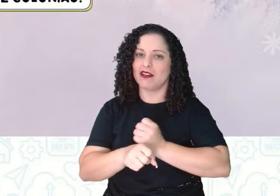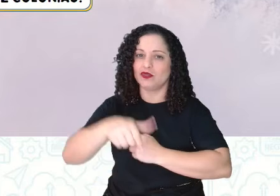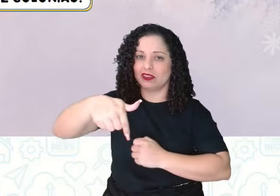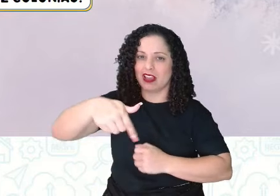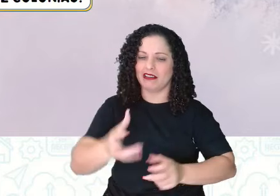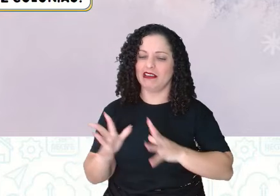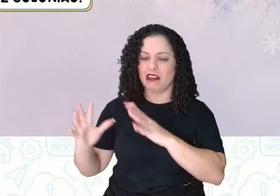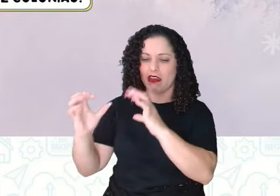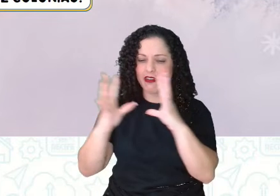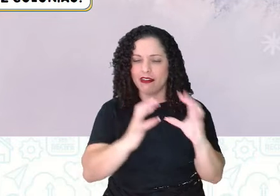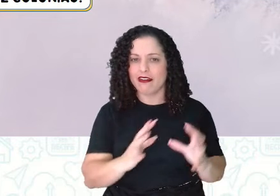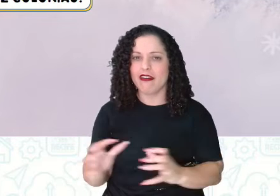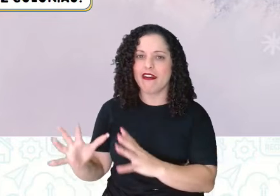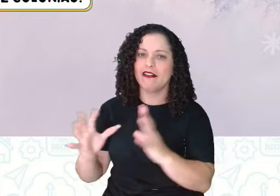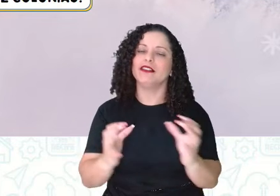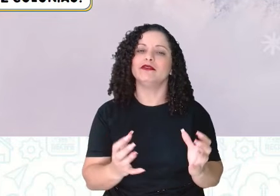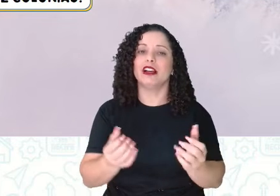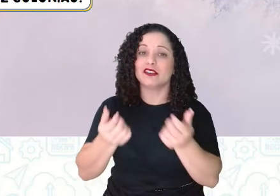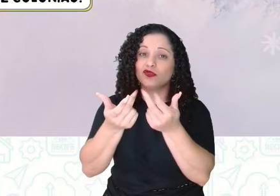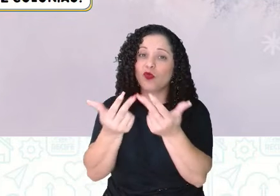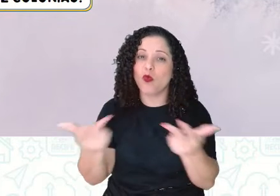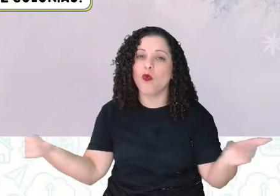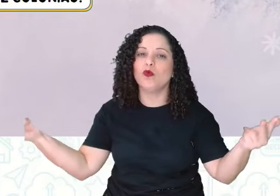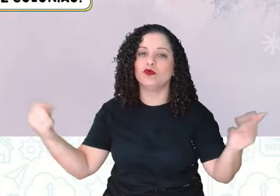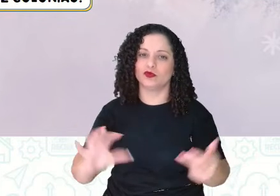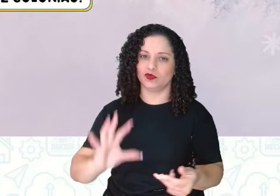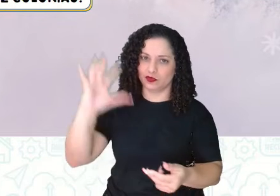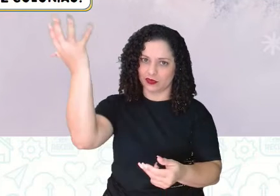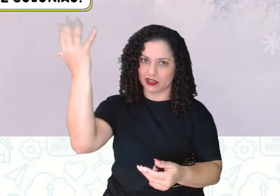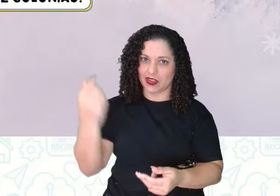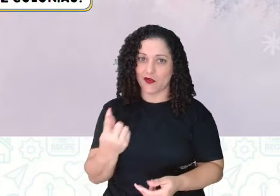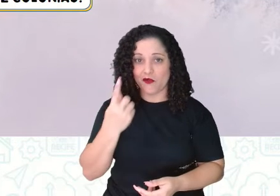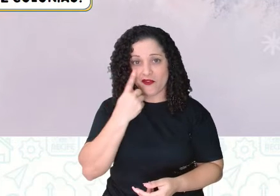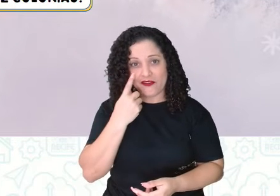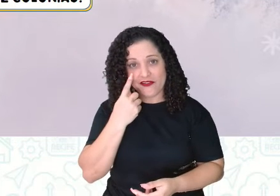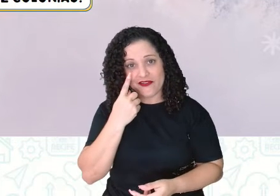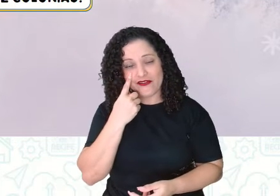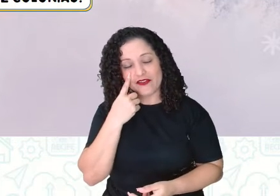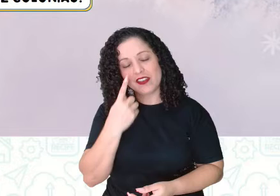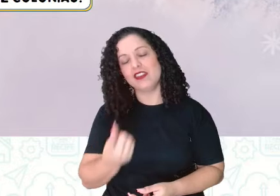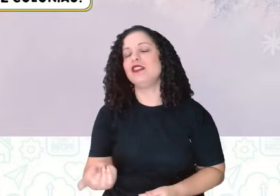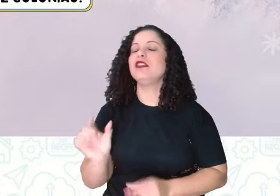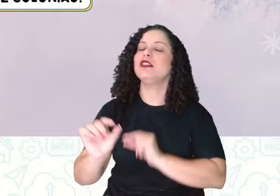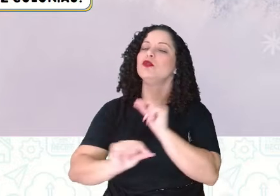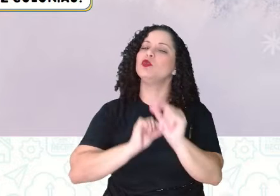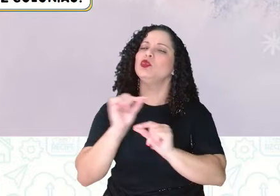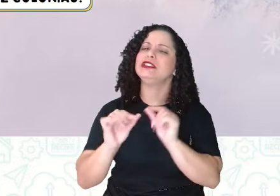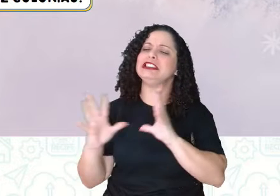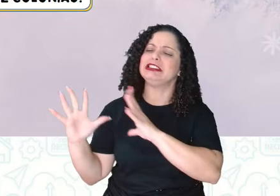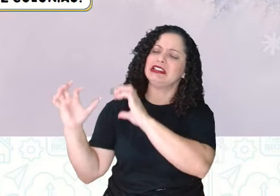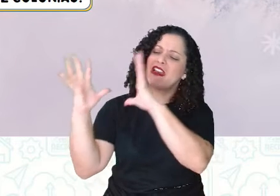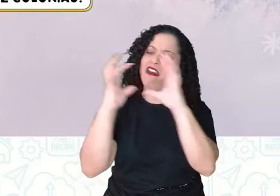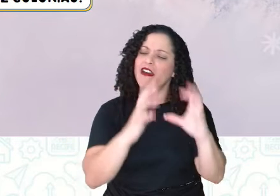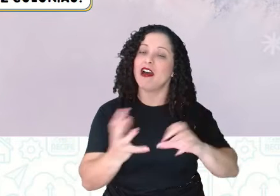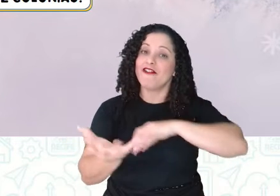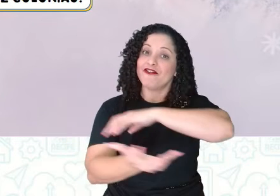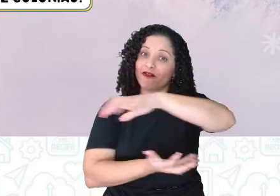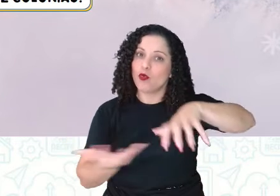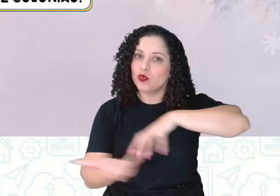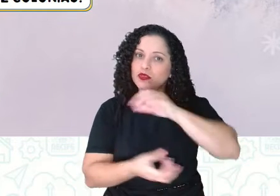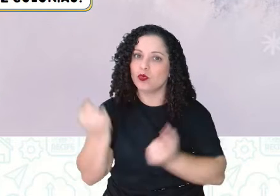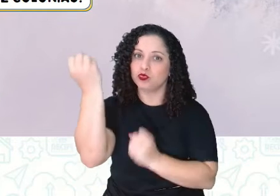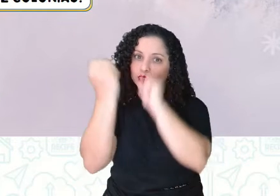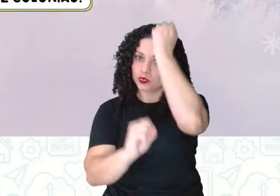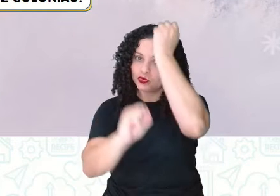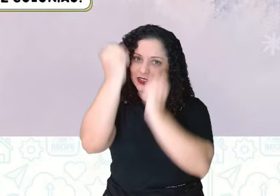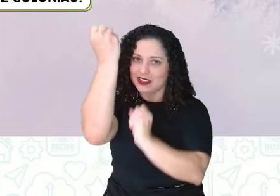habitar e a Inglaterra não permitiu, né? Olha aí, a gente vendo a questão das guerras, a Revolução